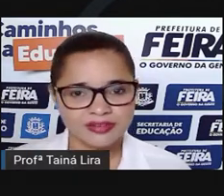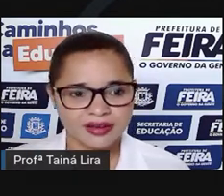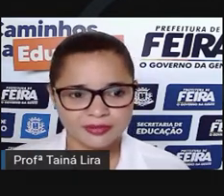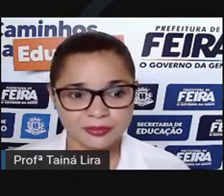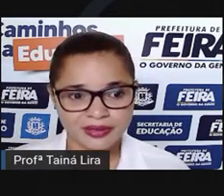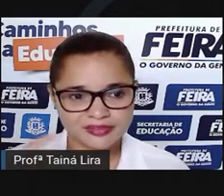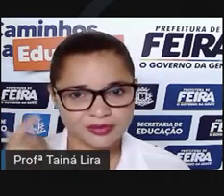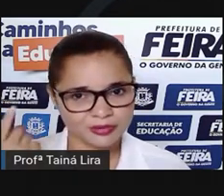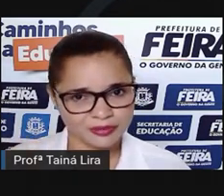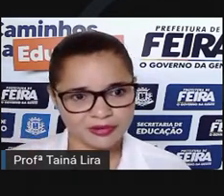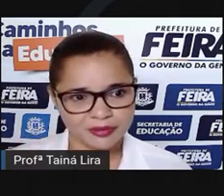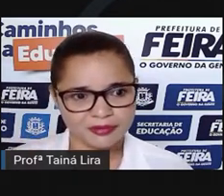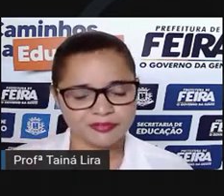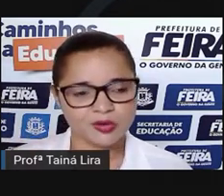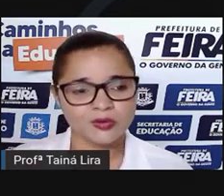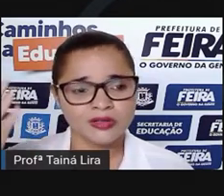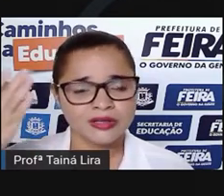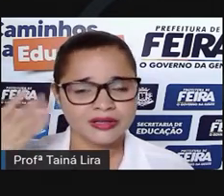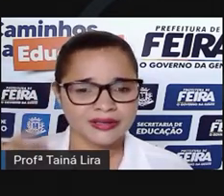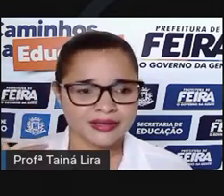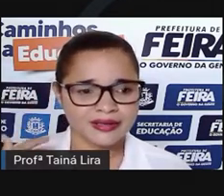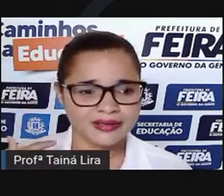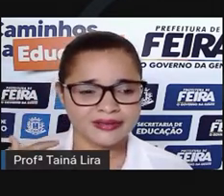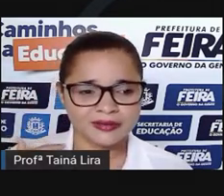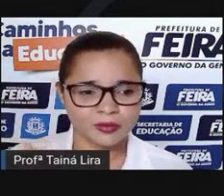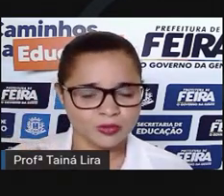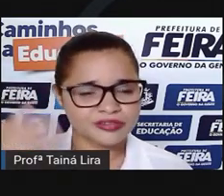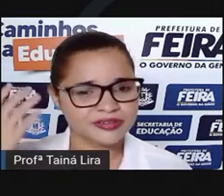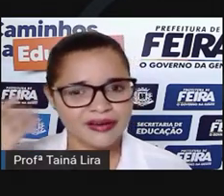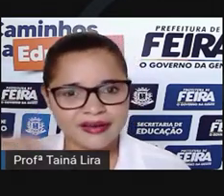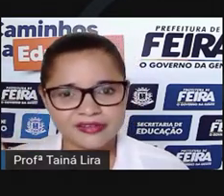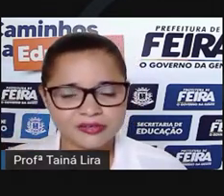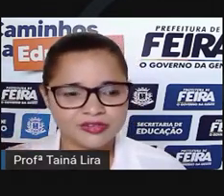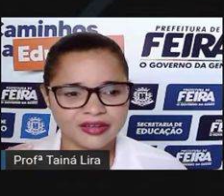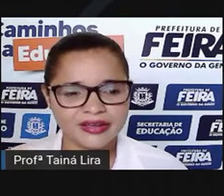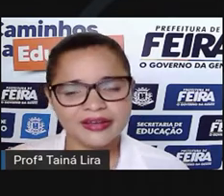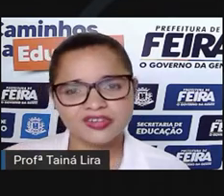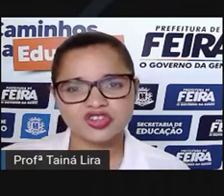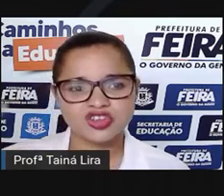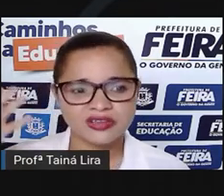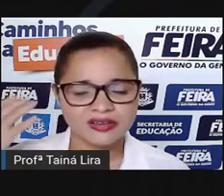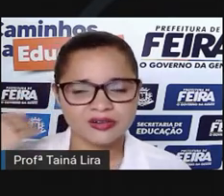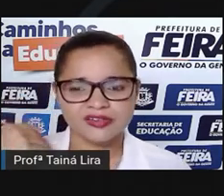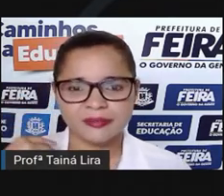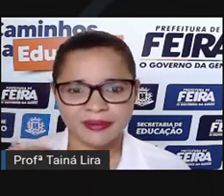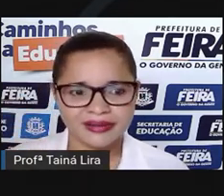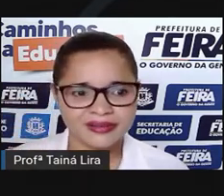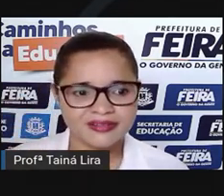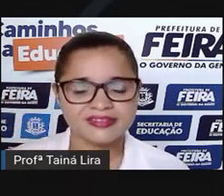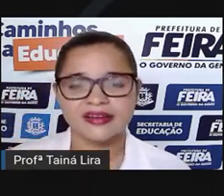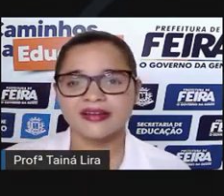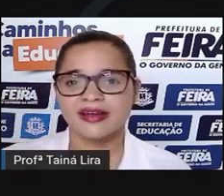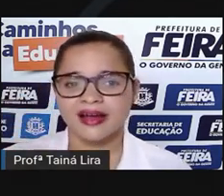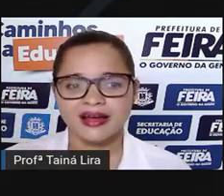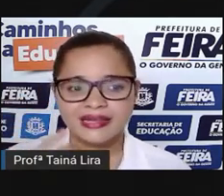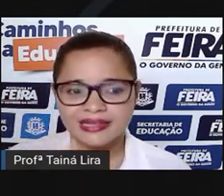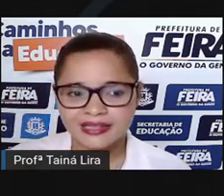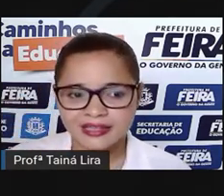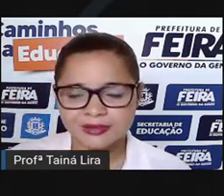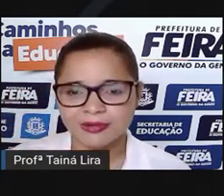formação social do Brasil lembra que é para falou os traços né que a gente tem na nossa aparência